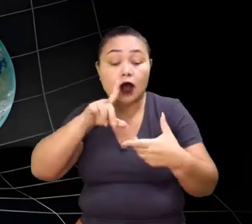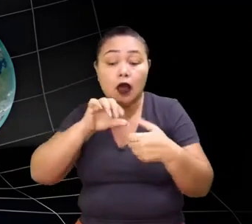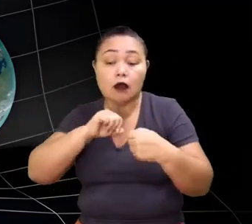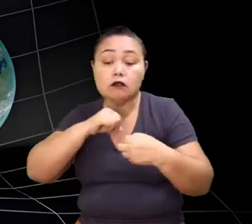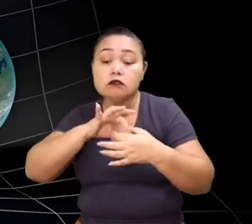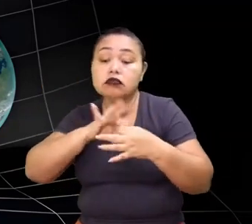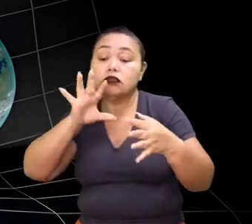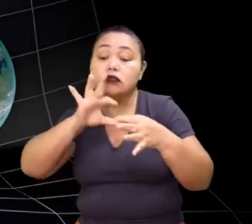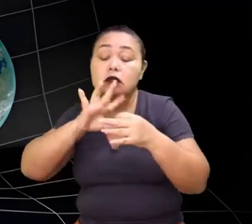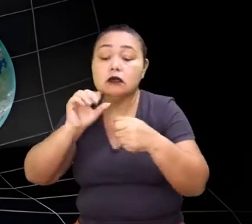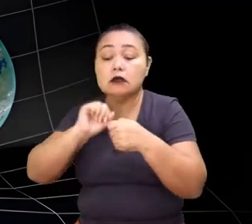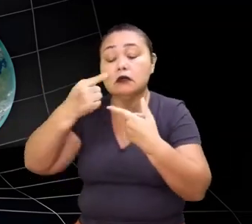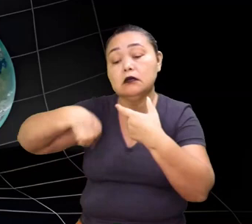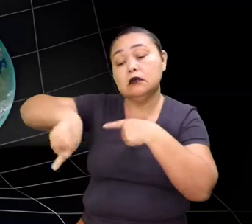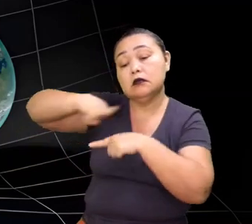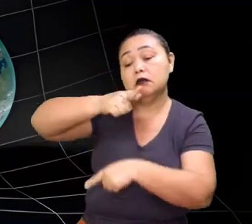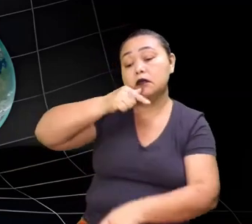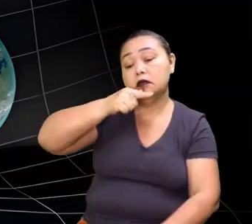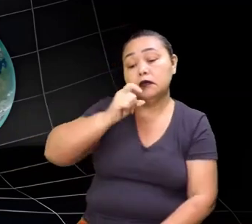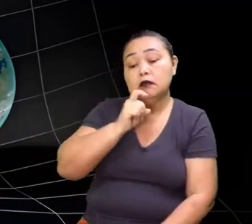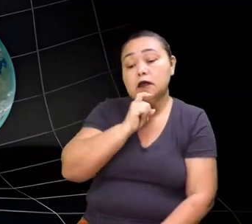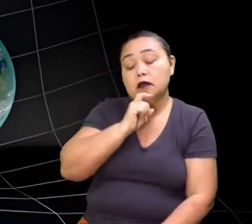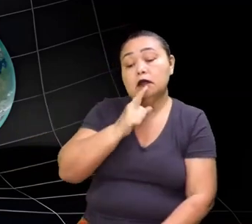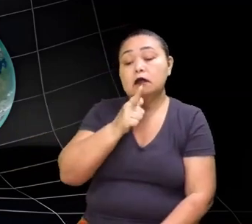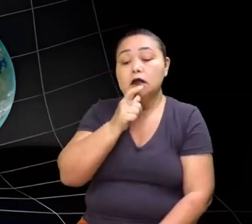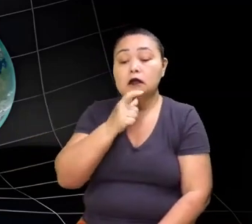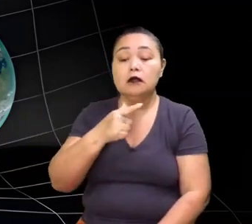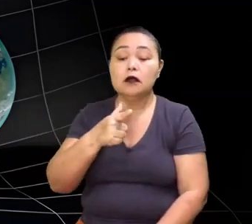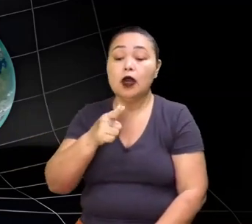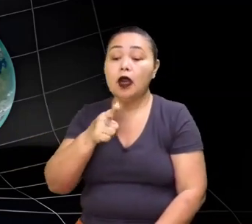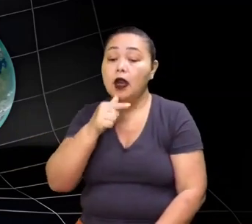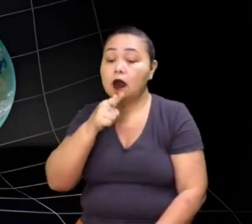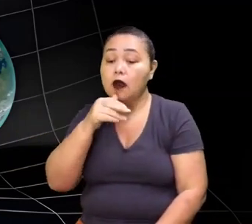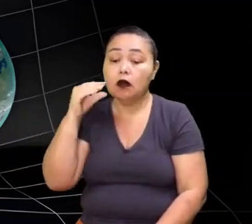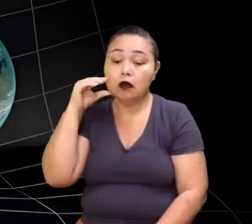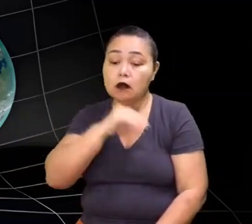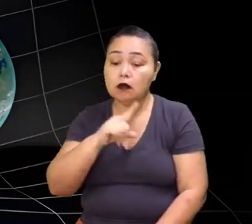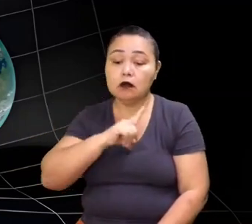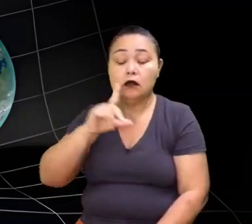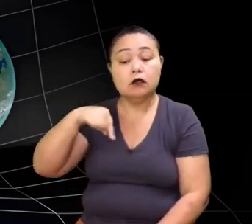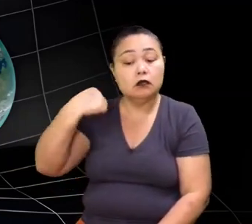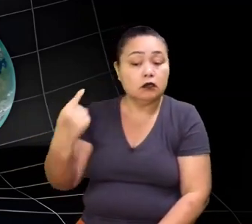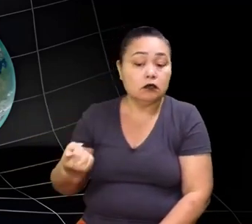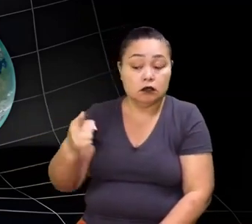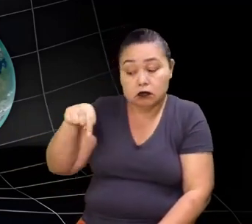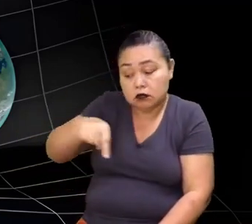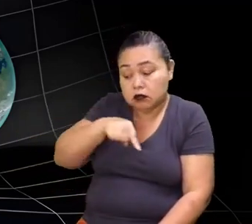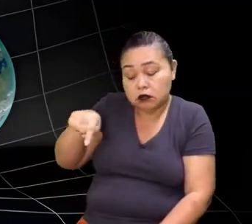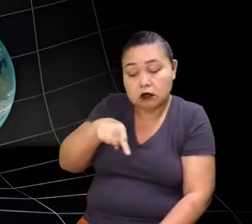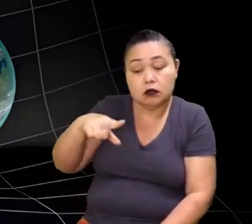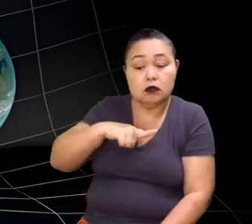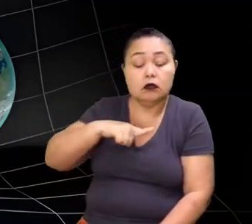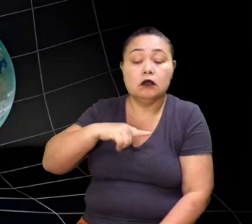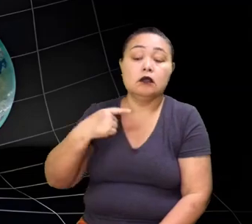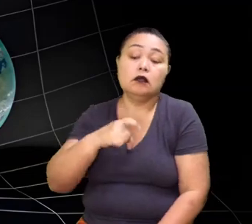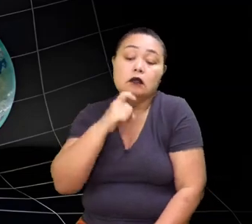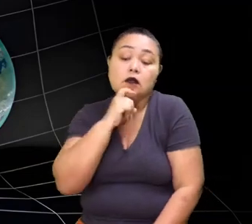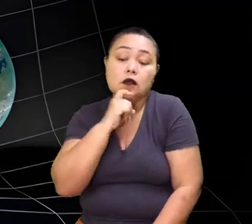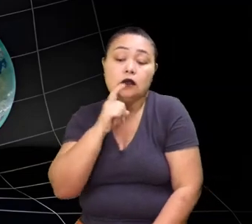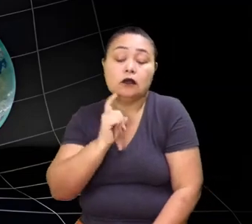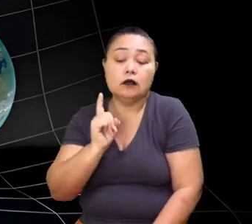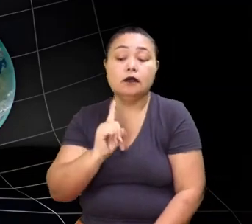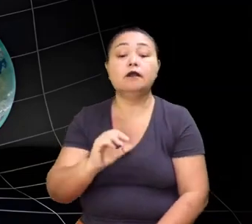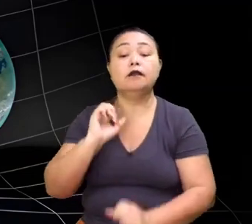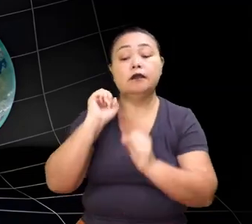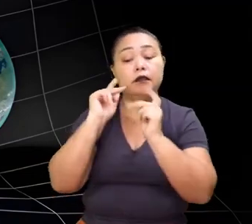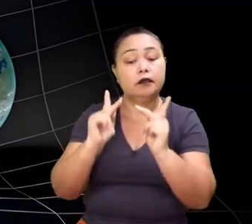você coloca água fria com água quente né não pode esquentar mais só pode esfriar aquela água não e não esquentar ela